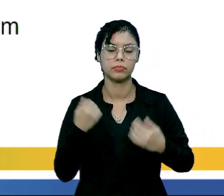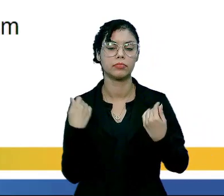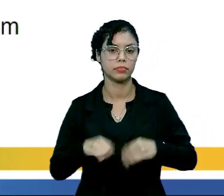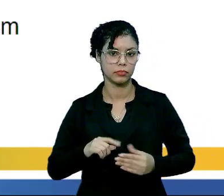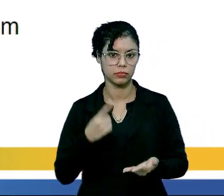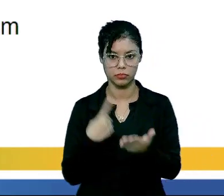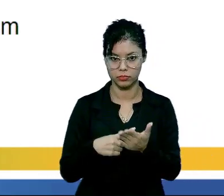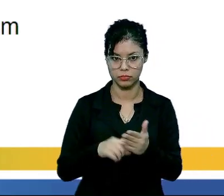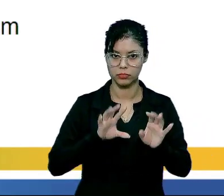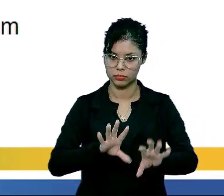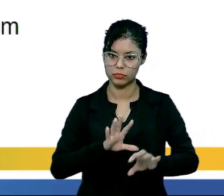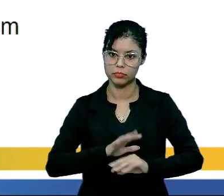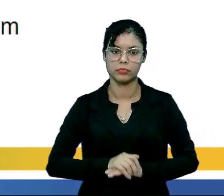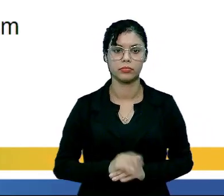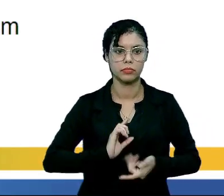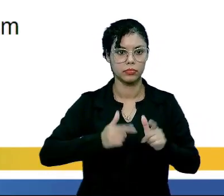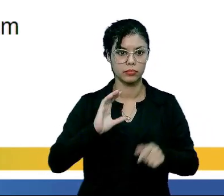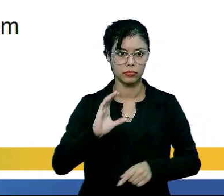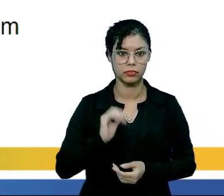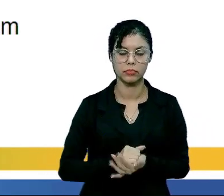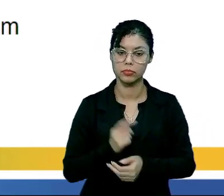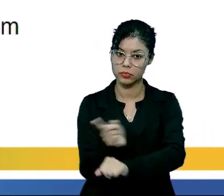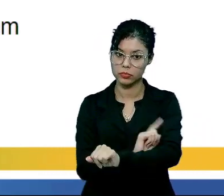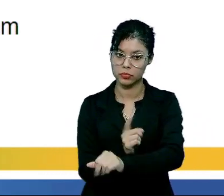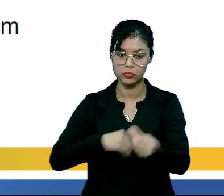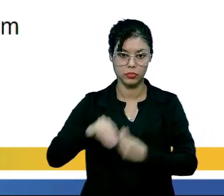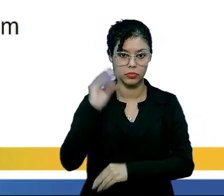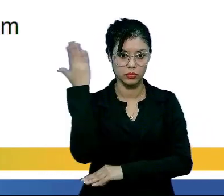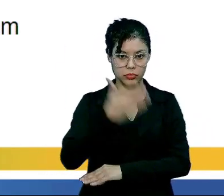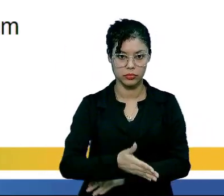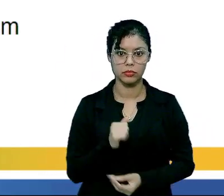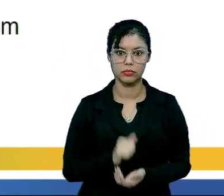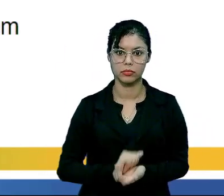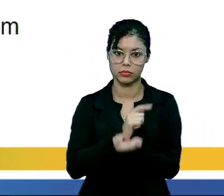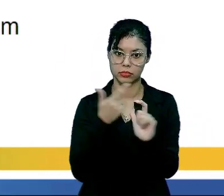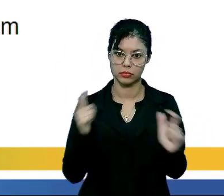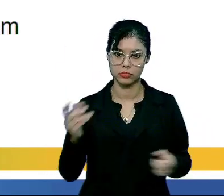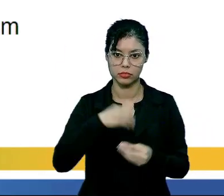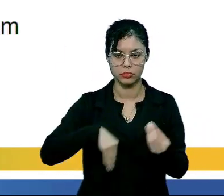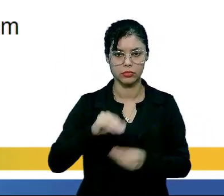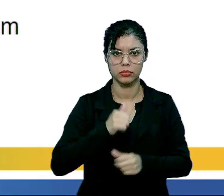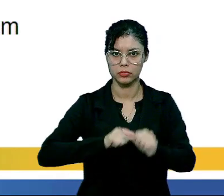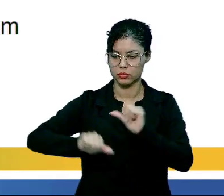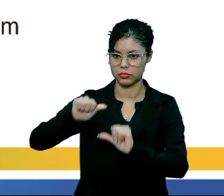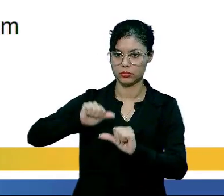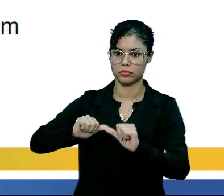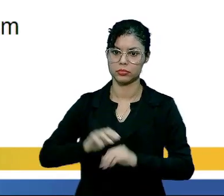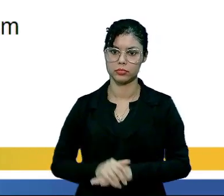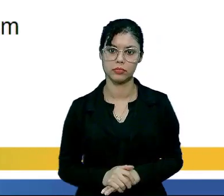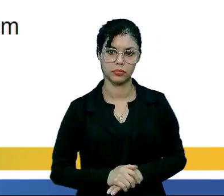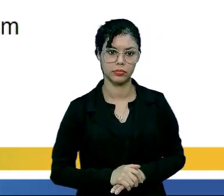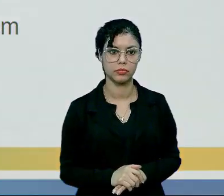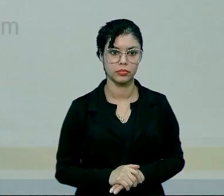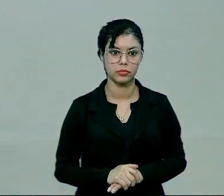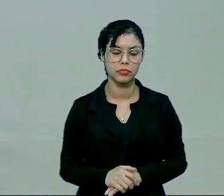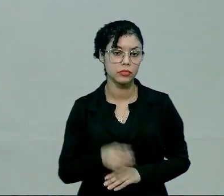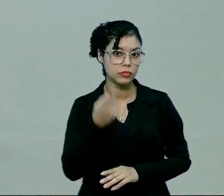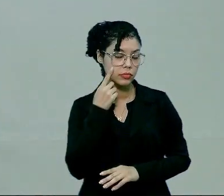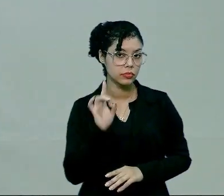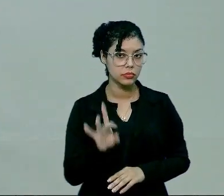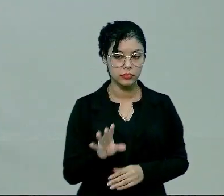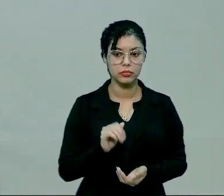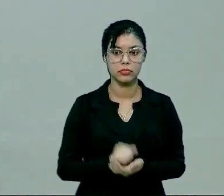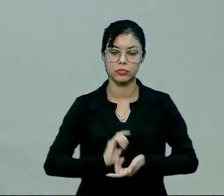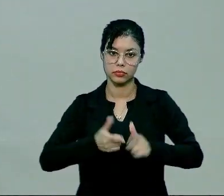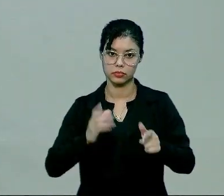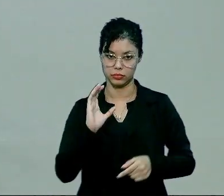tem condição para isso. Letra C. A velocidade da reação direta for maior que a velocidade da reação inversa. Olha só,